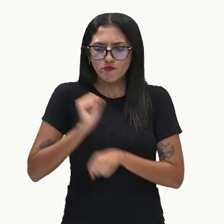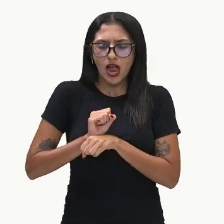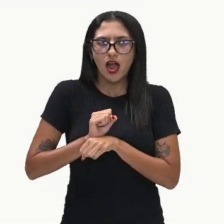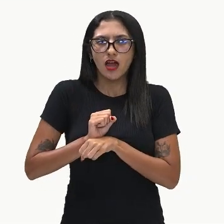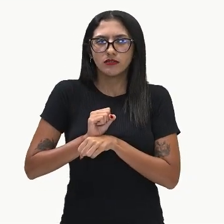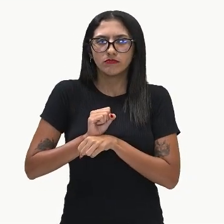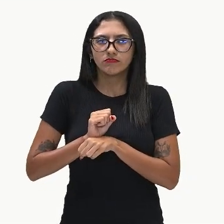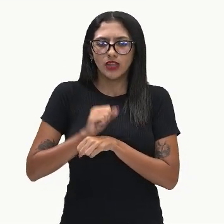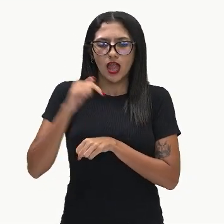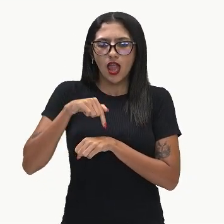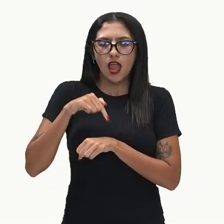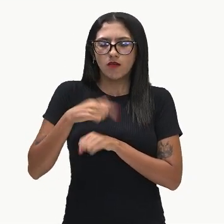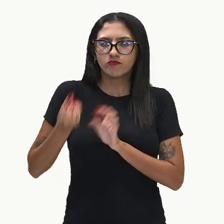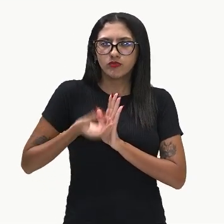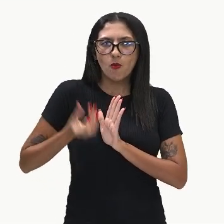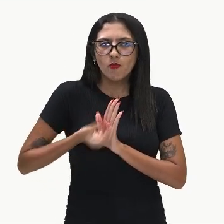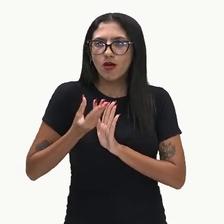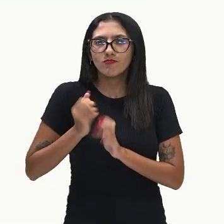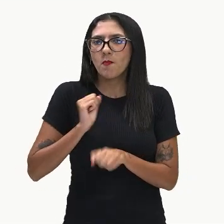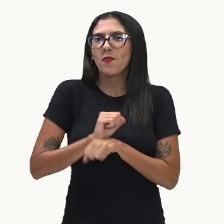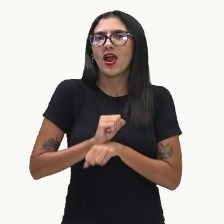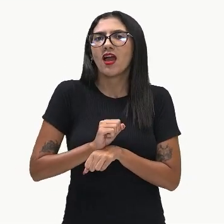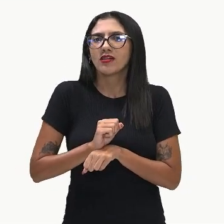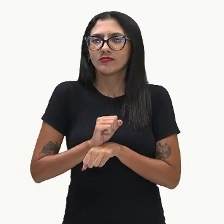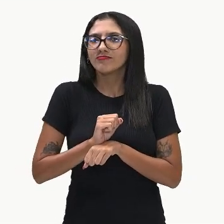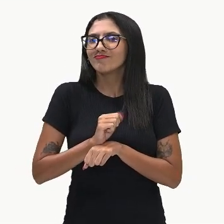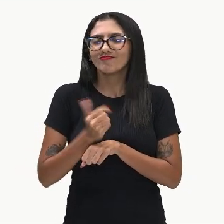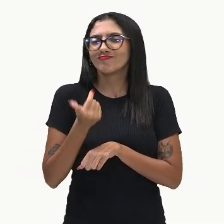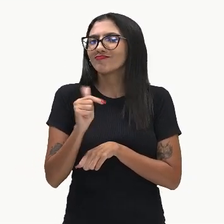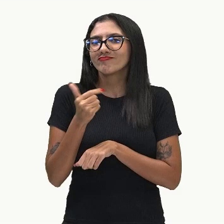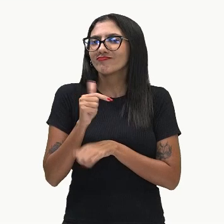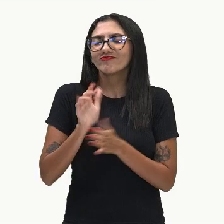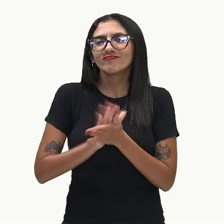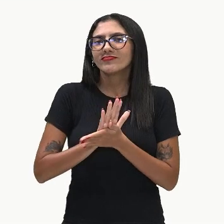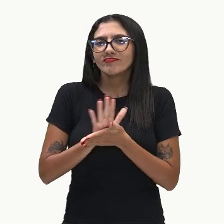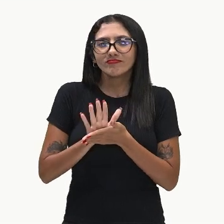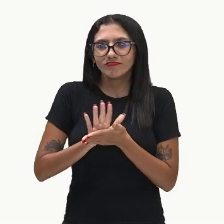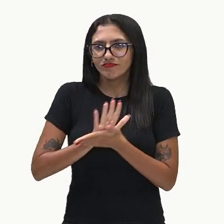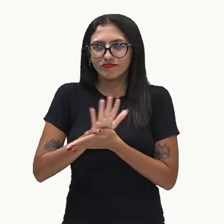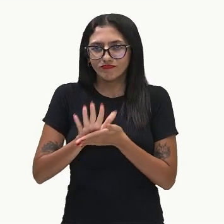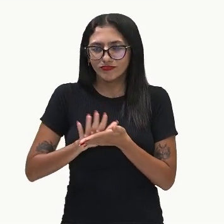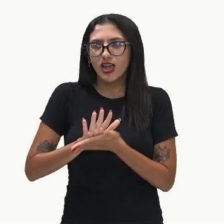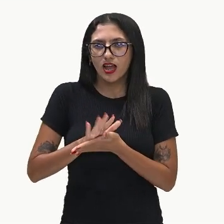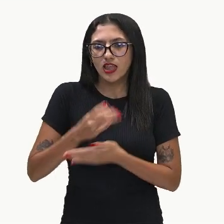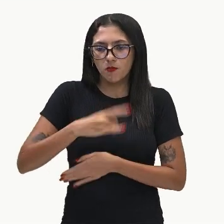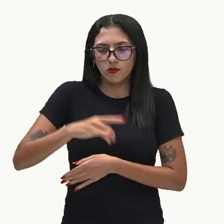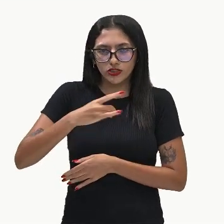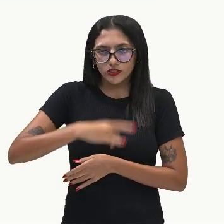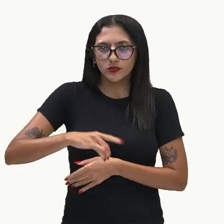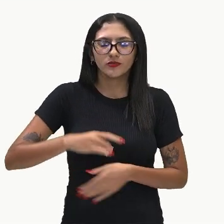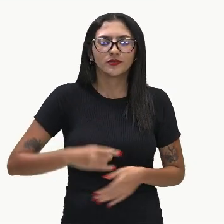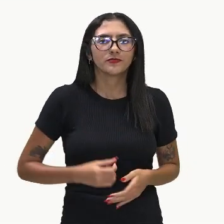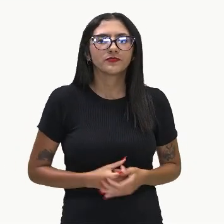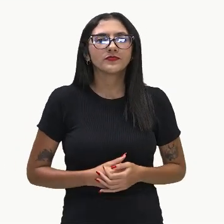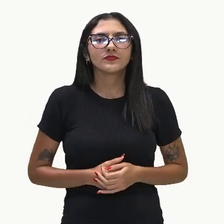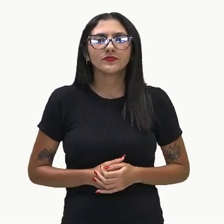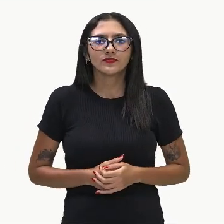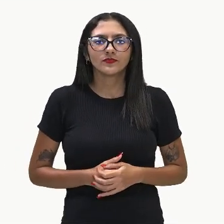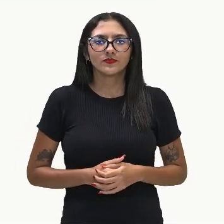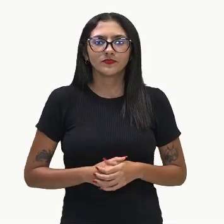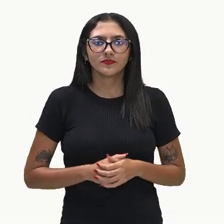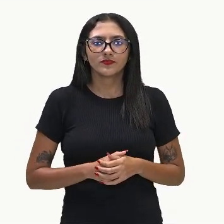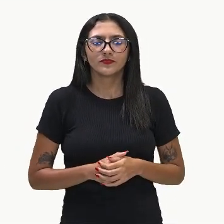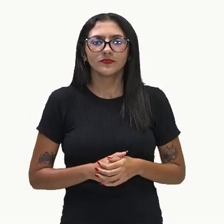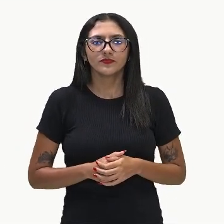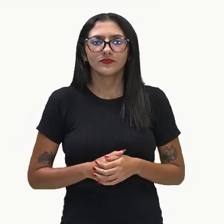ela para de produzir, né, o hormônio lá, a testosterona. Beleza, aí enquanto você